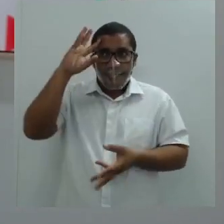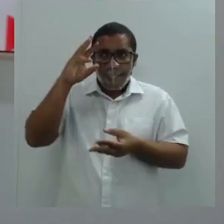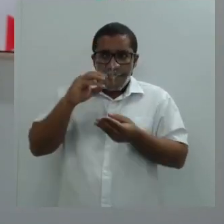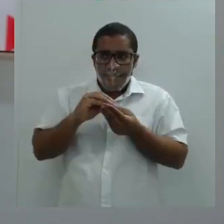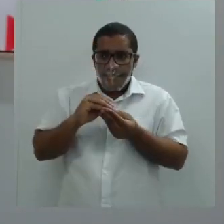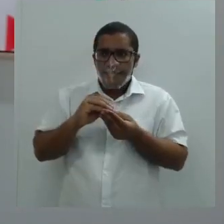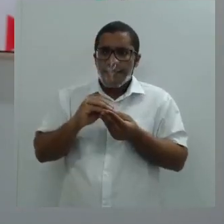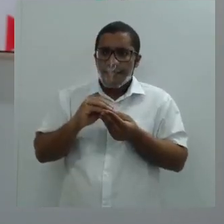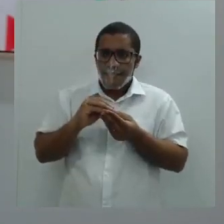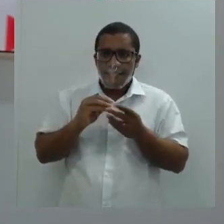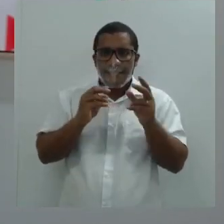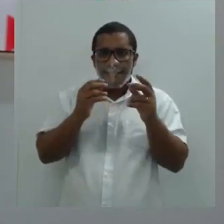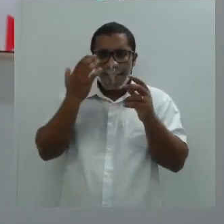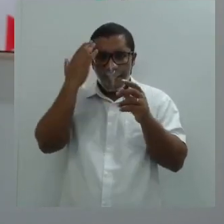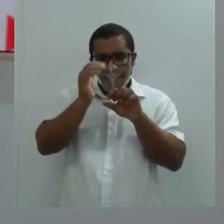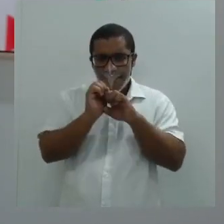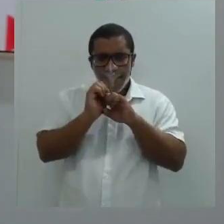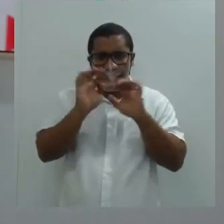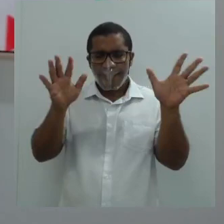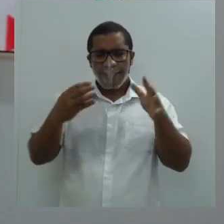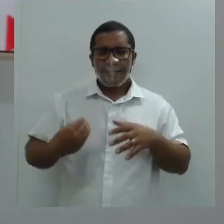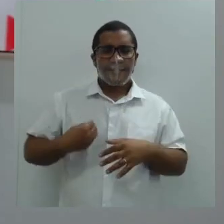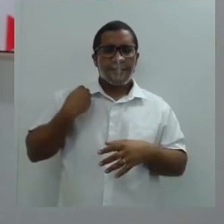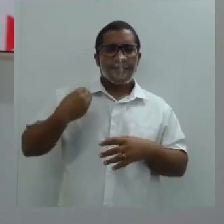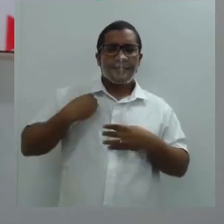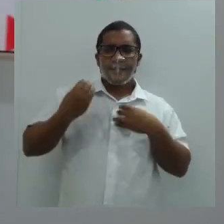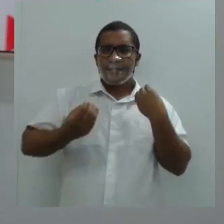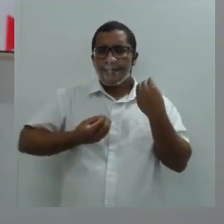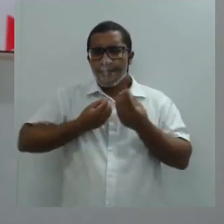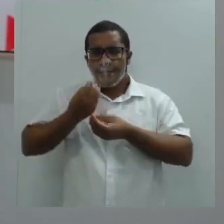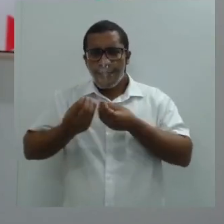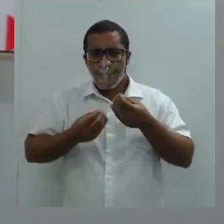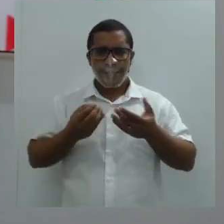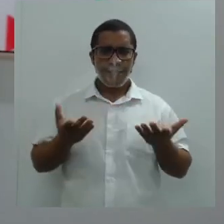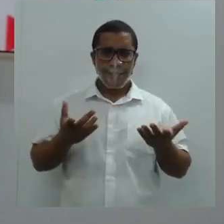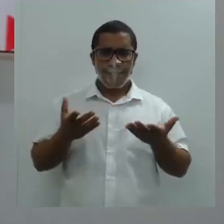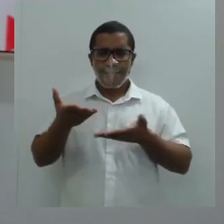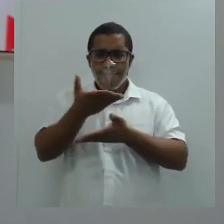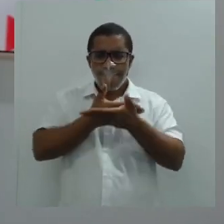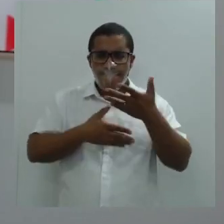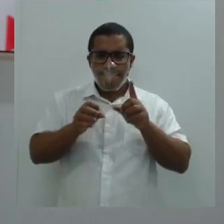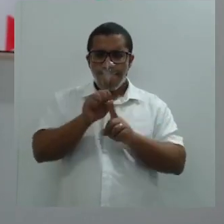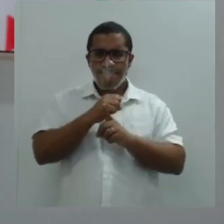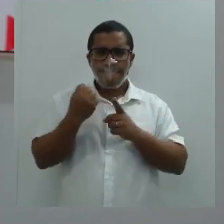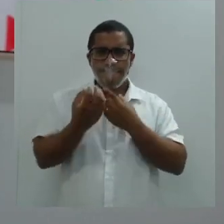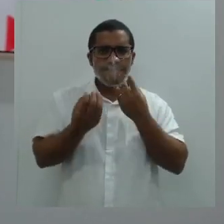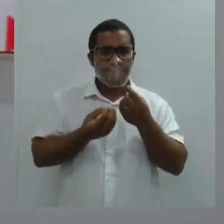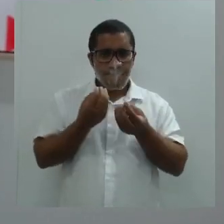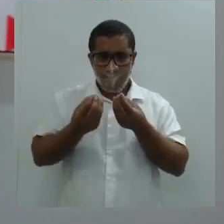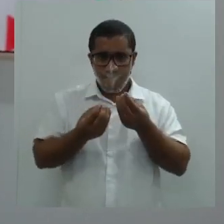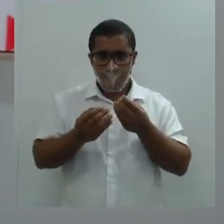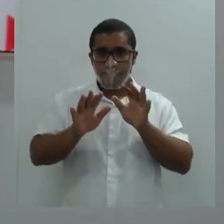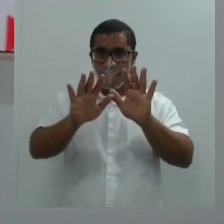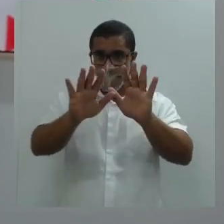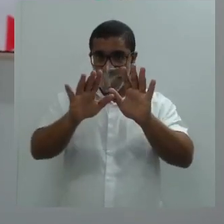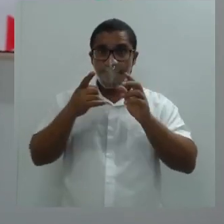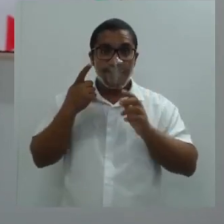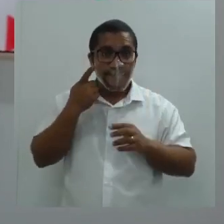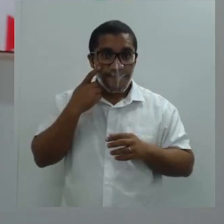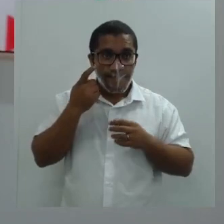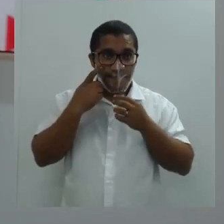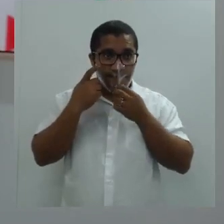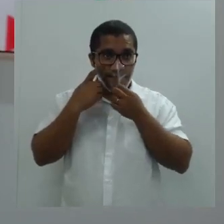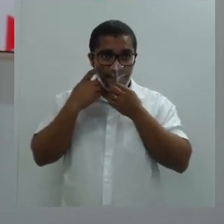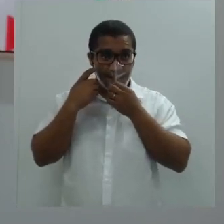conseguir ver esse modo de vida e as suas interações sociais, tá certo? Vamos observar